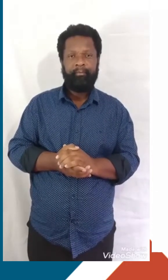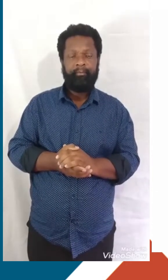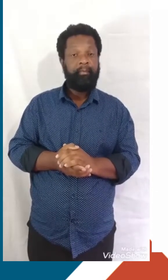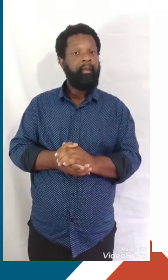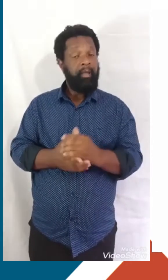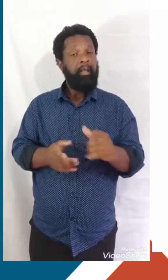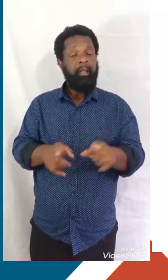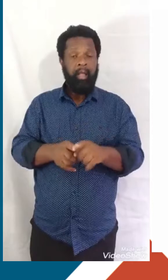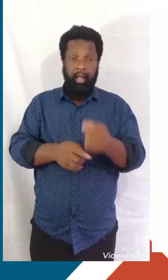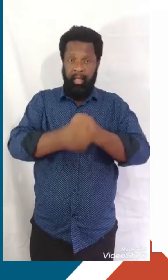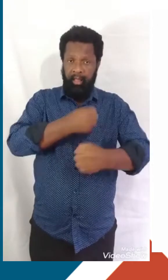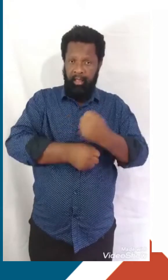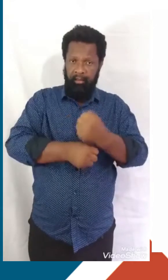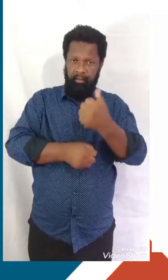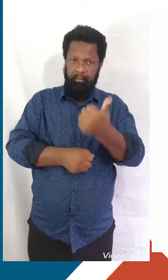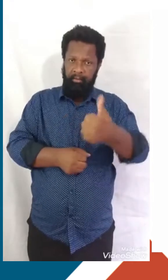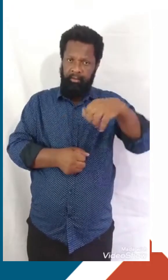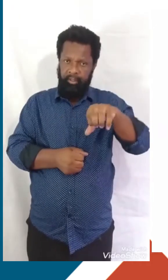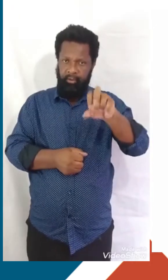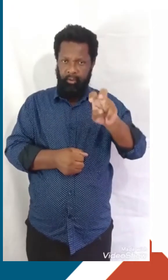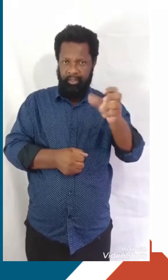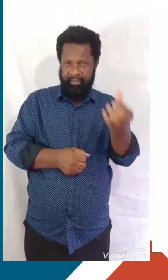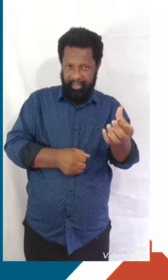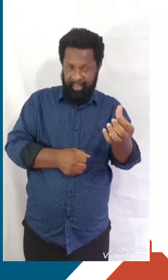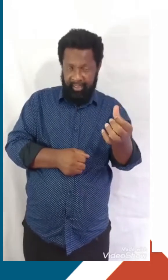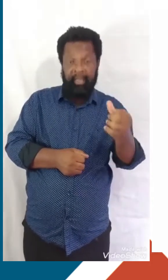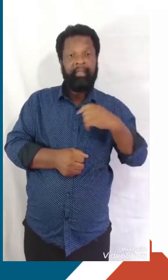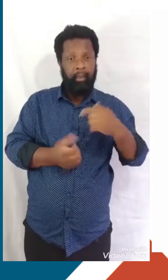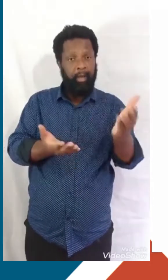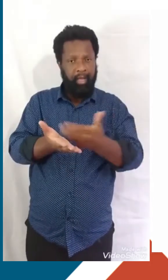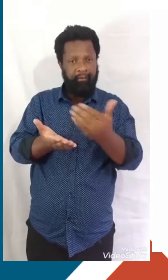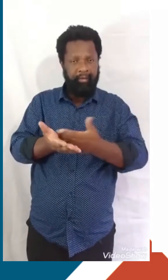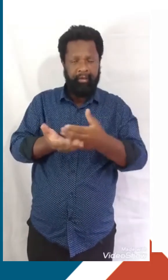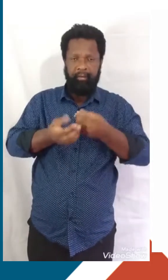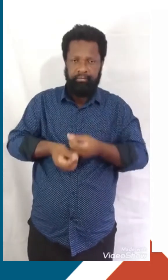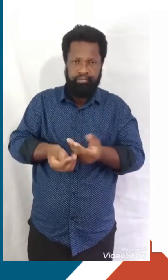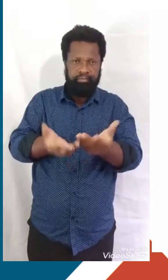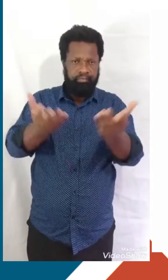A publicação em 1956 da revista Neugandres